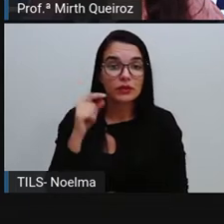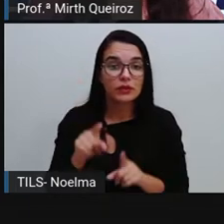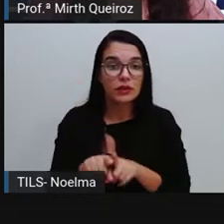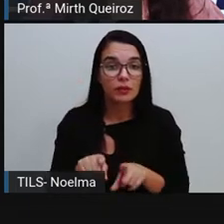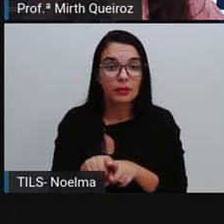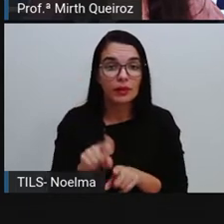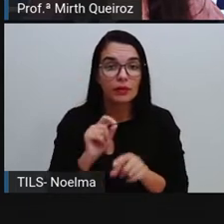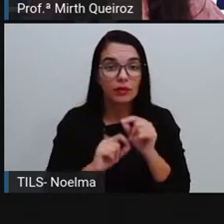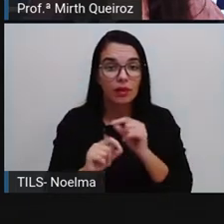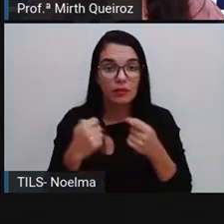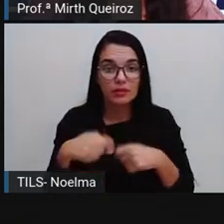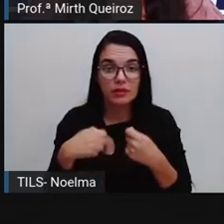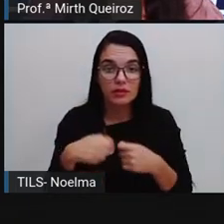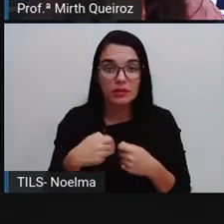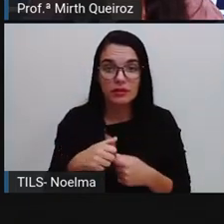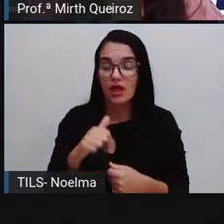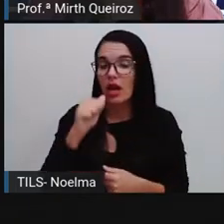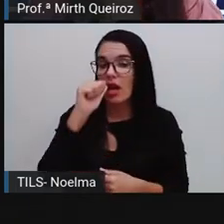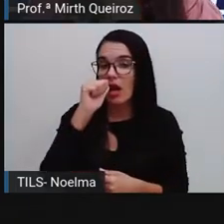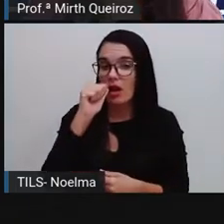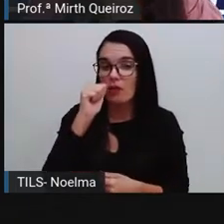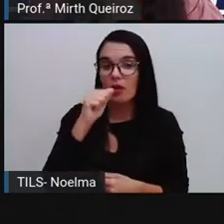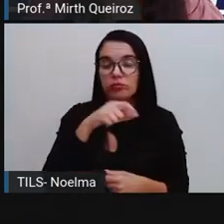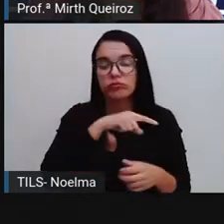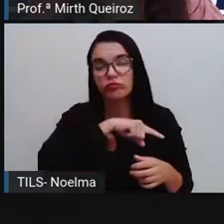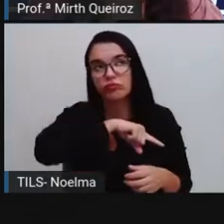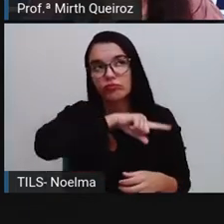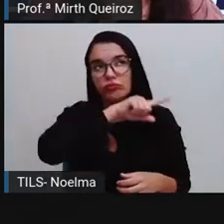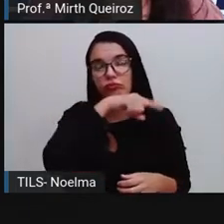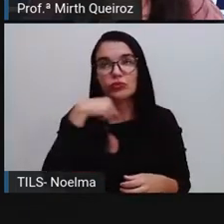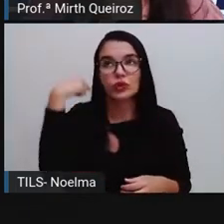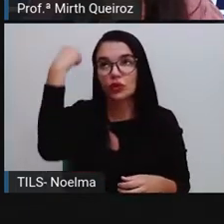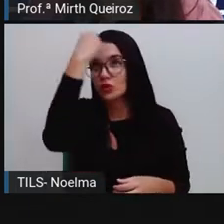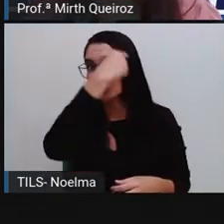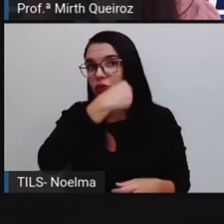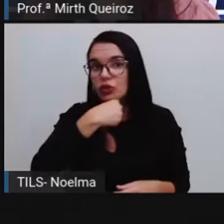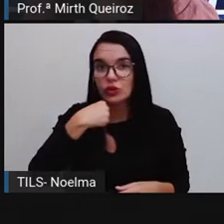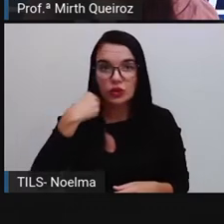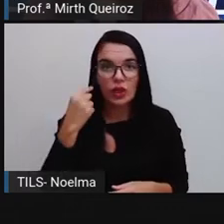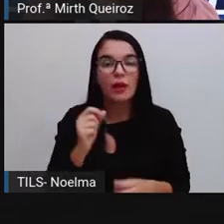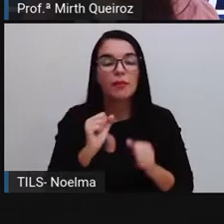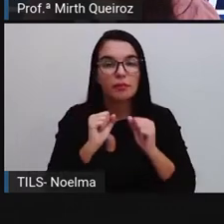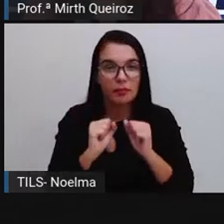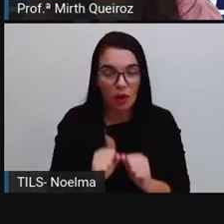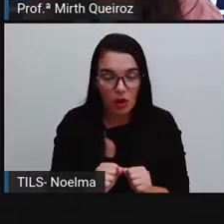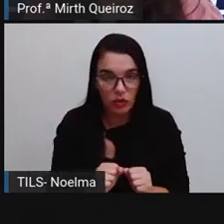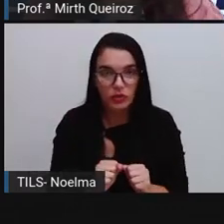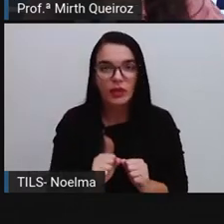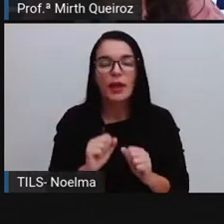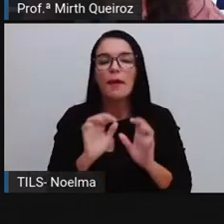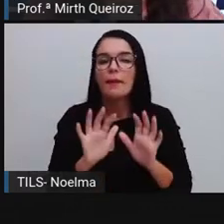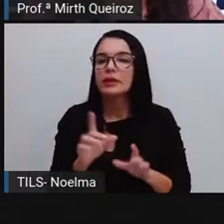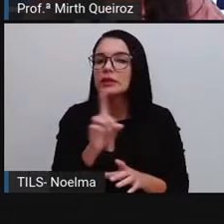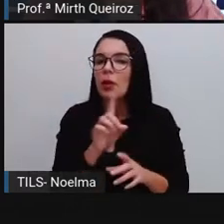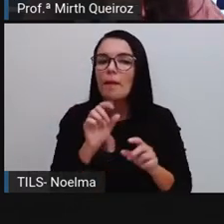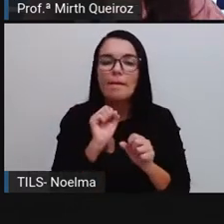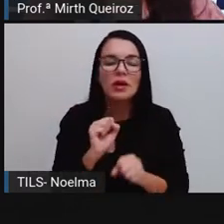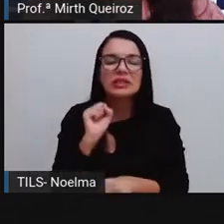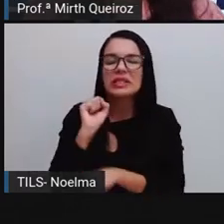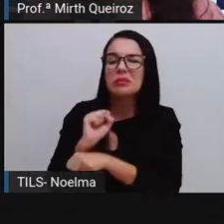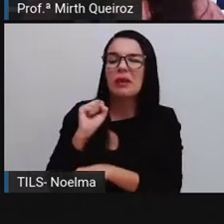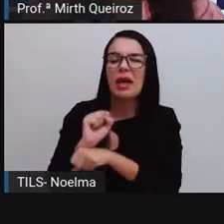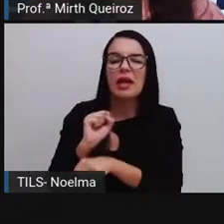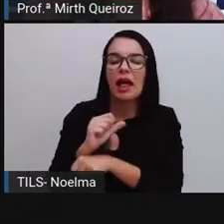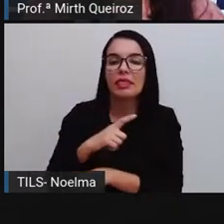que estar ingerindo água durante o dia, mas a gente não pode esperar sentir sede. Até porque na